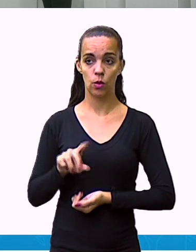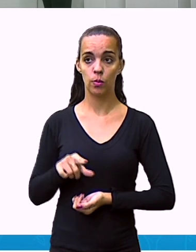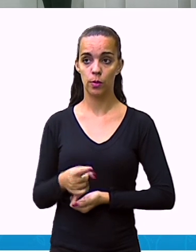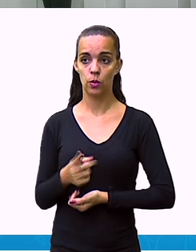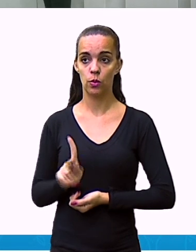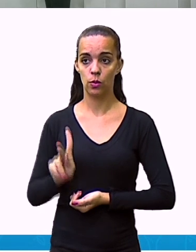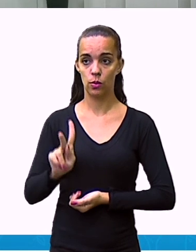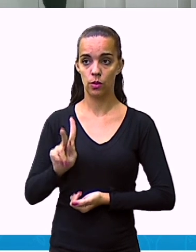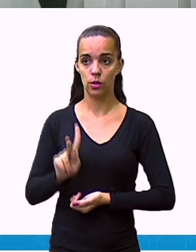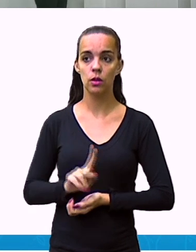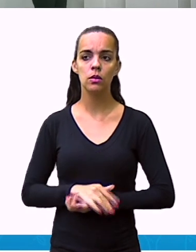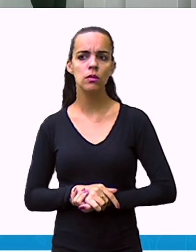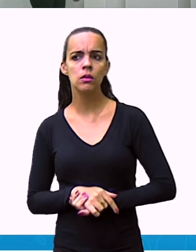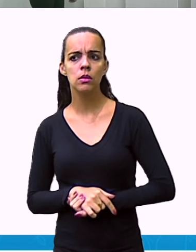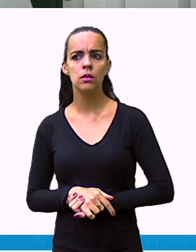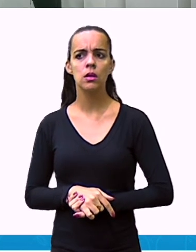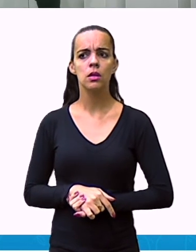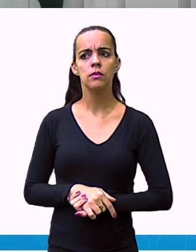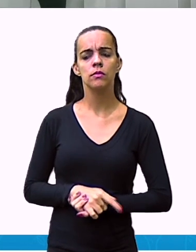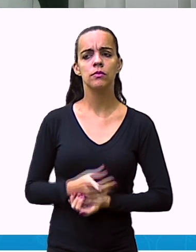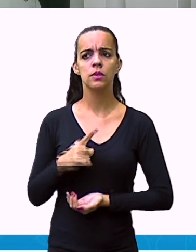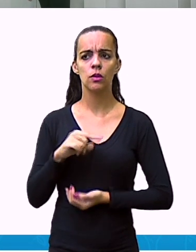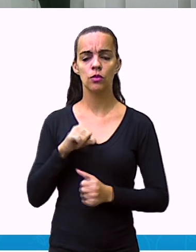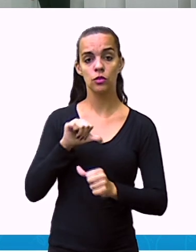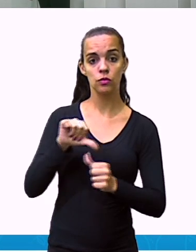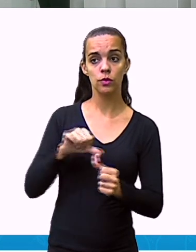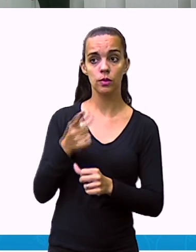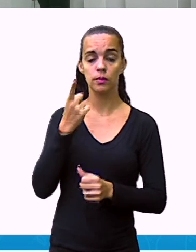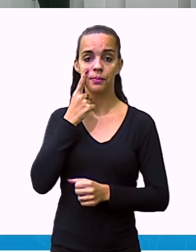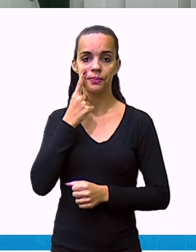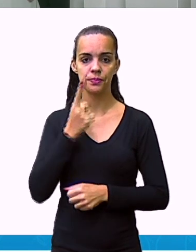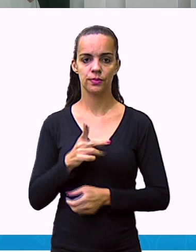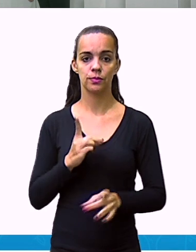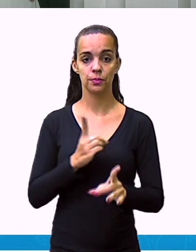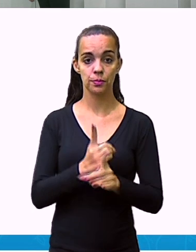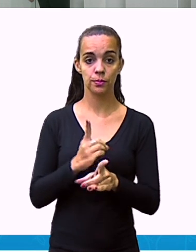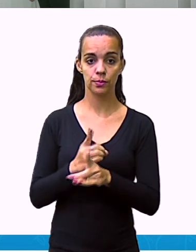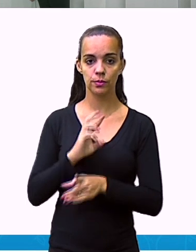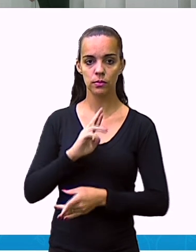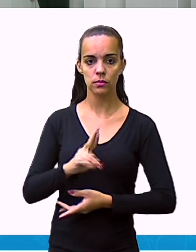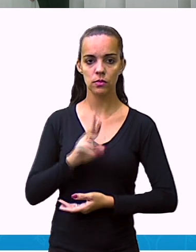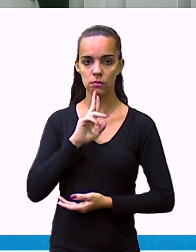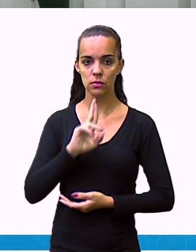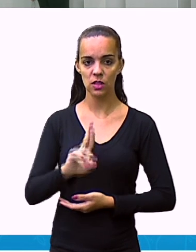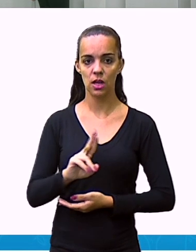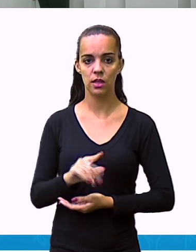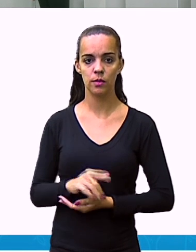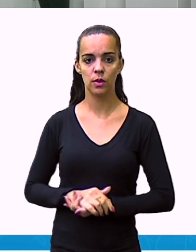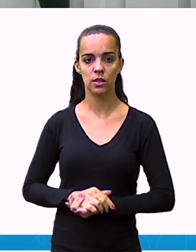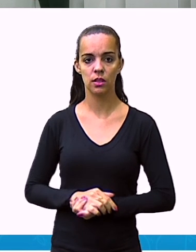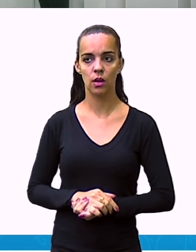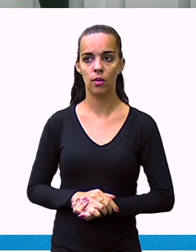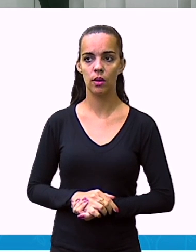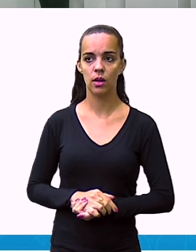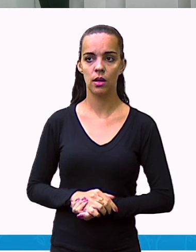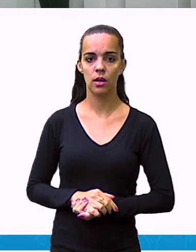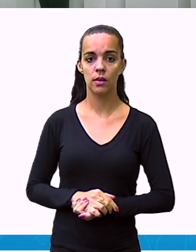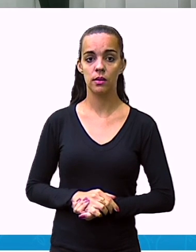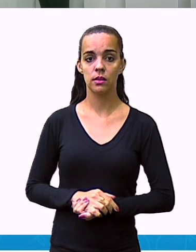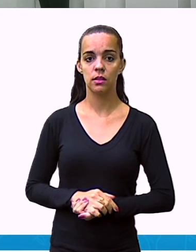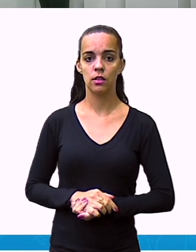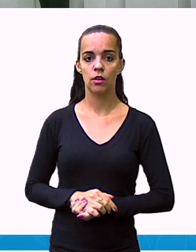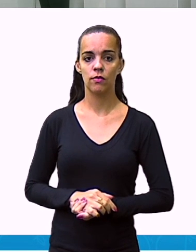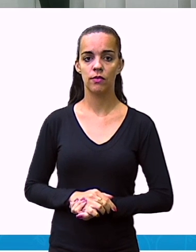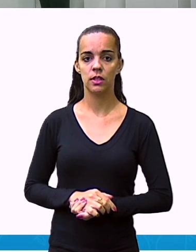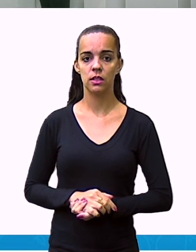se uma tonelada é igual a 1000 kg aqui eu vou ter a resposta que é igual